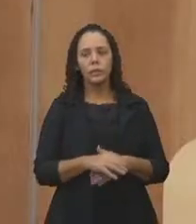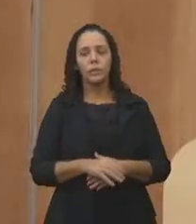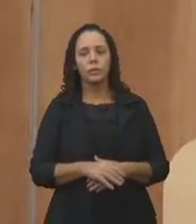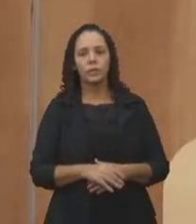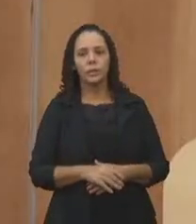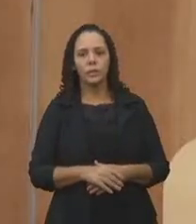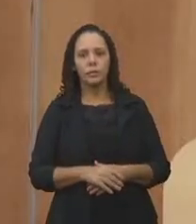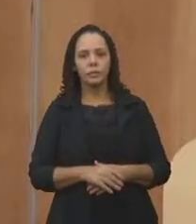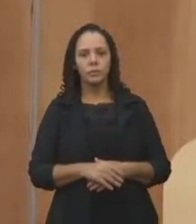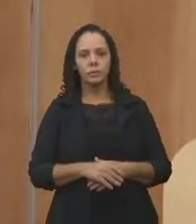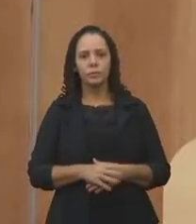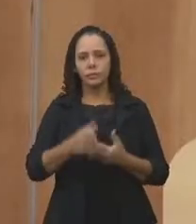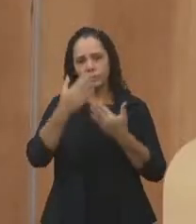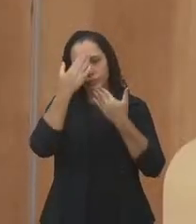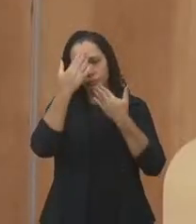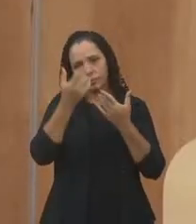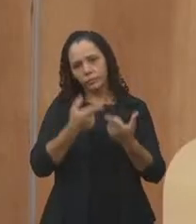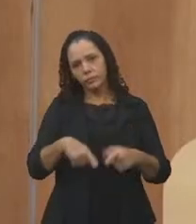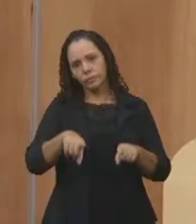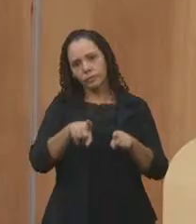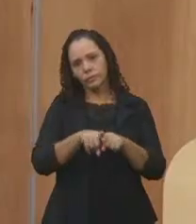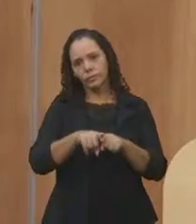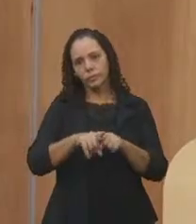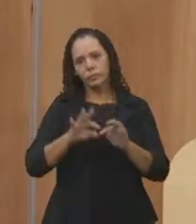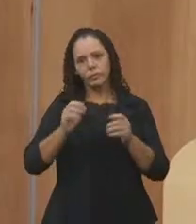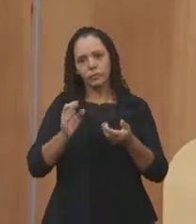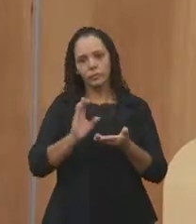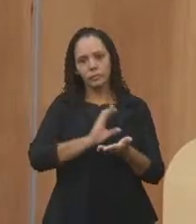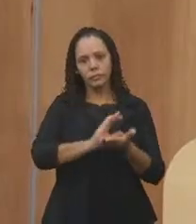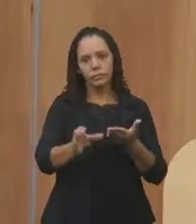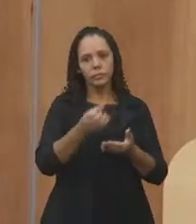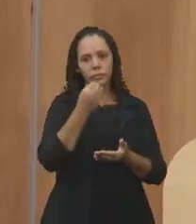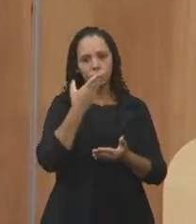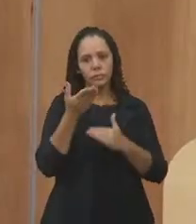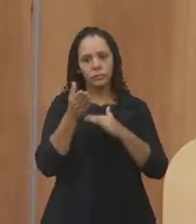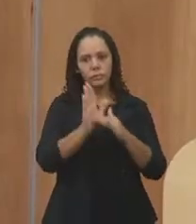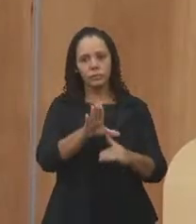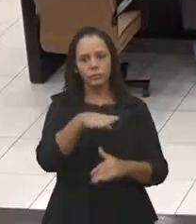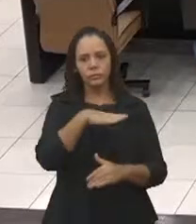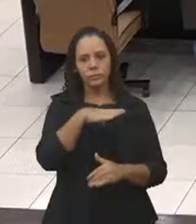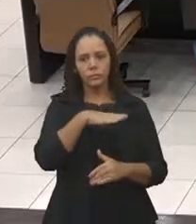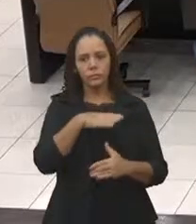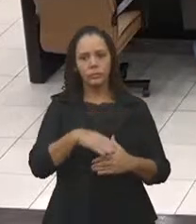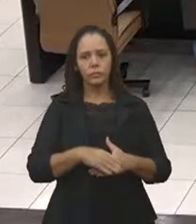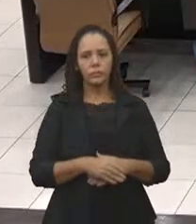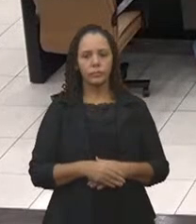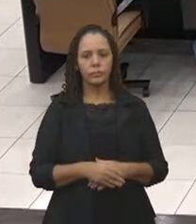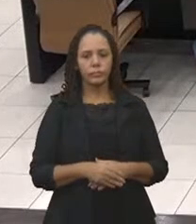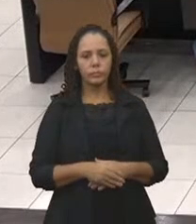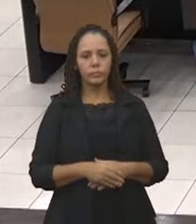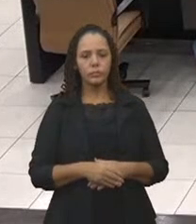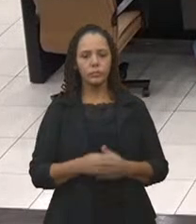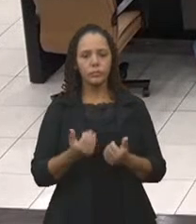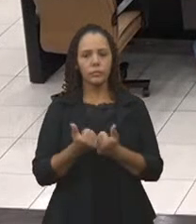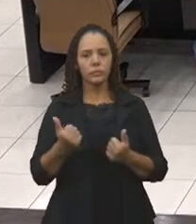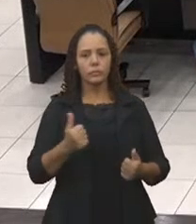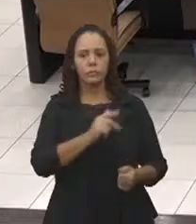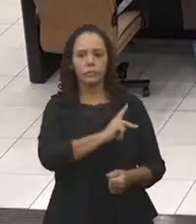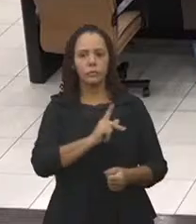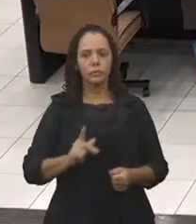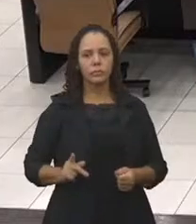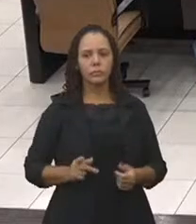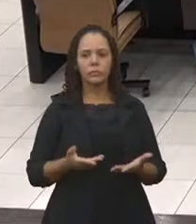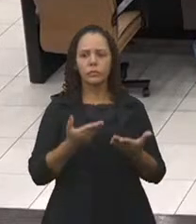parceria e contribuição, e qualquer emenda é sempre bem-vinda aí para o município. O vice-prefeito quer fazer uma